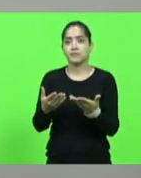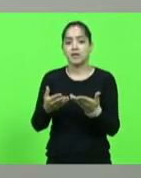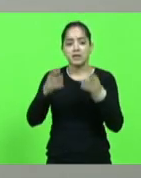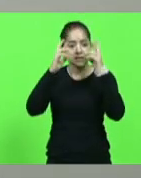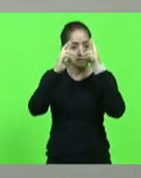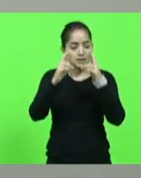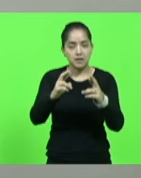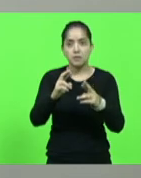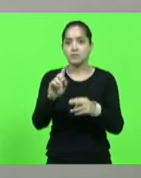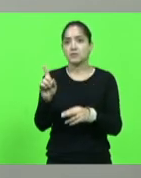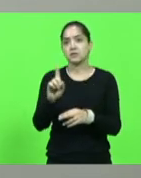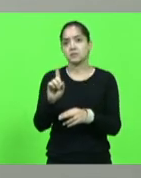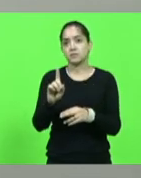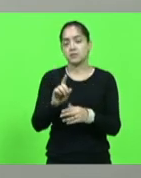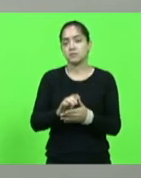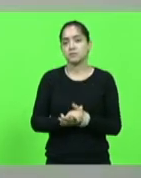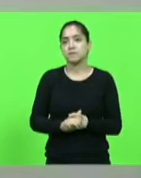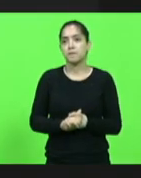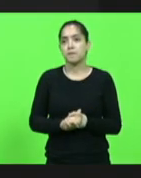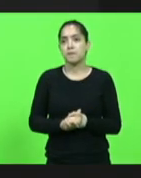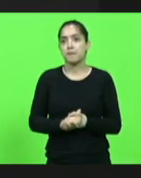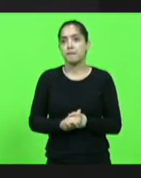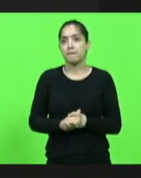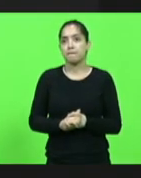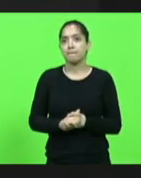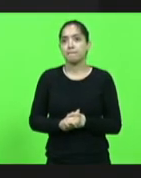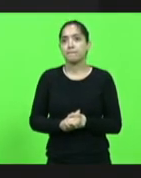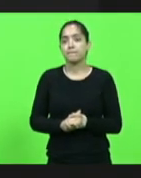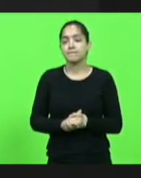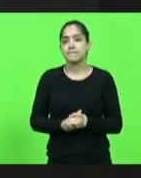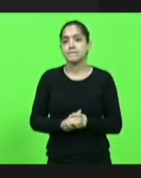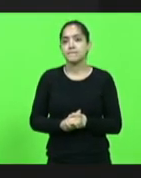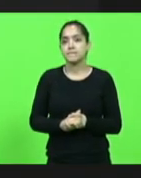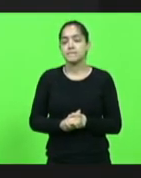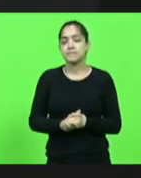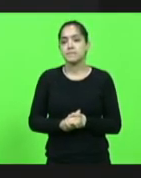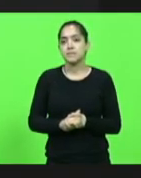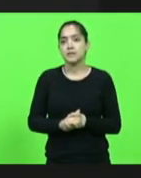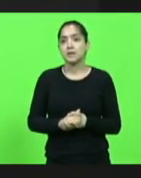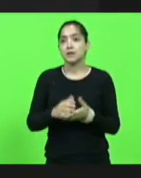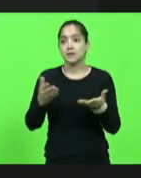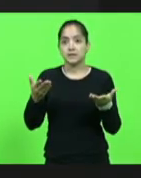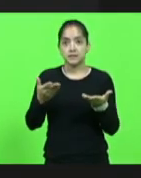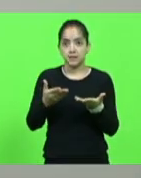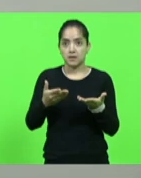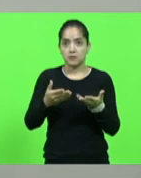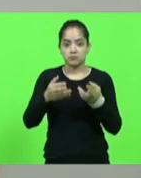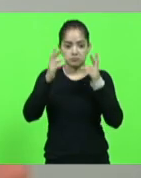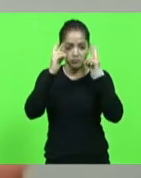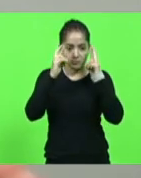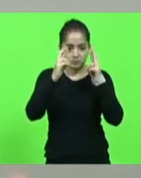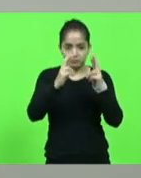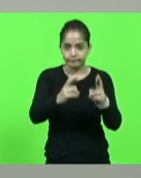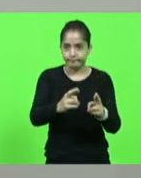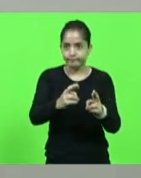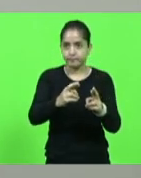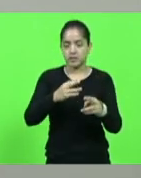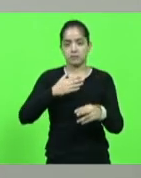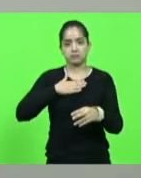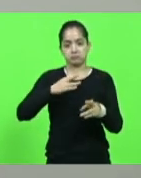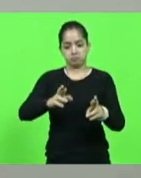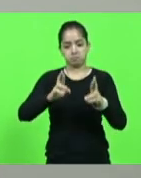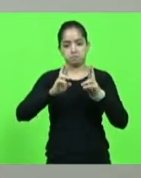desrespeitou. 1 minuto para concluir, deputado. Obrigado. Então, não desrespeitou o Márcio